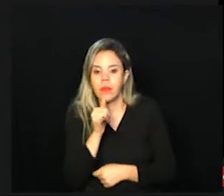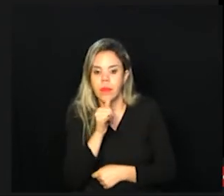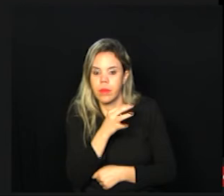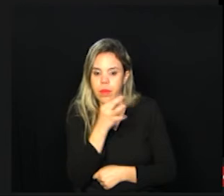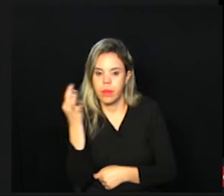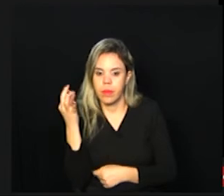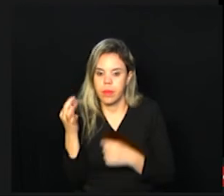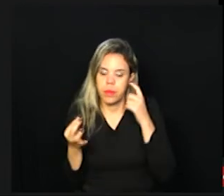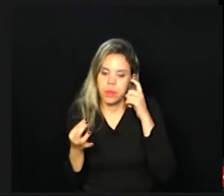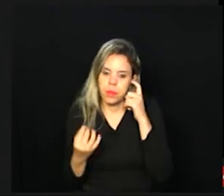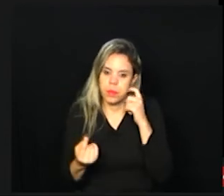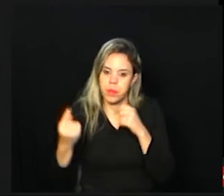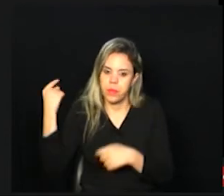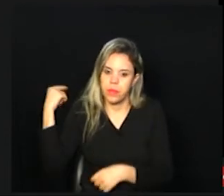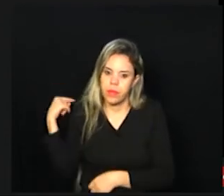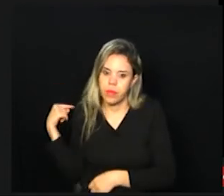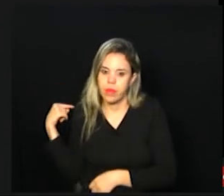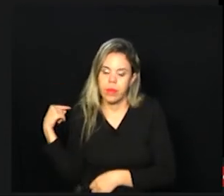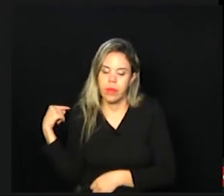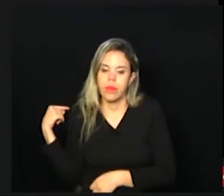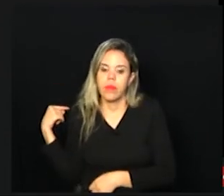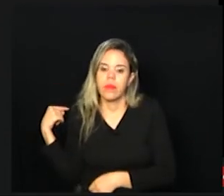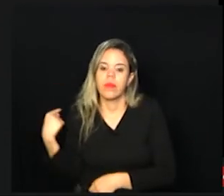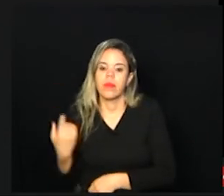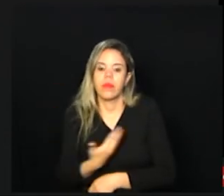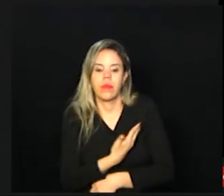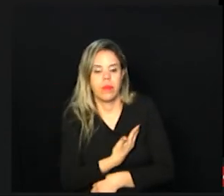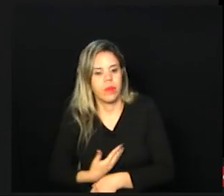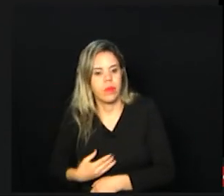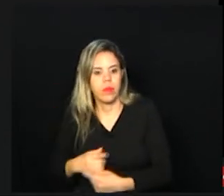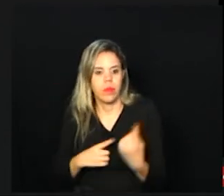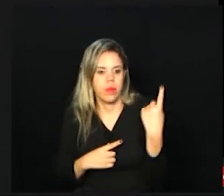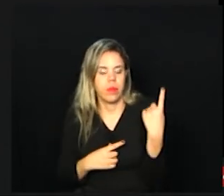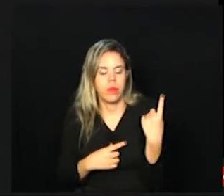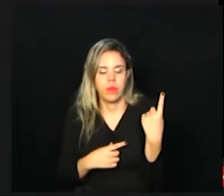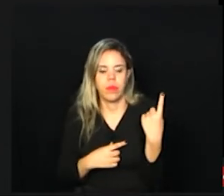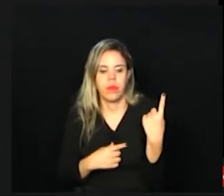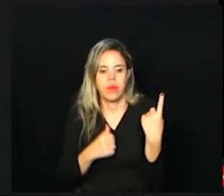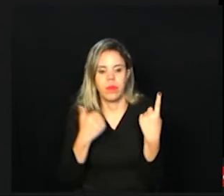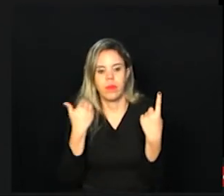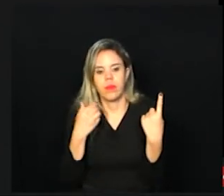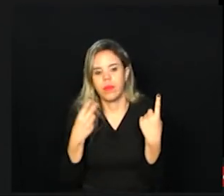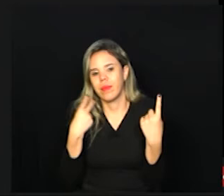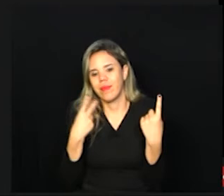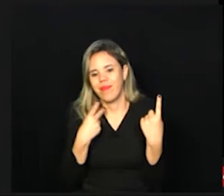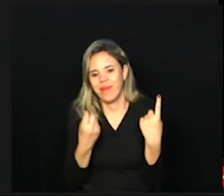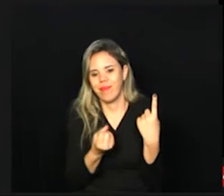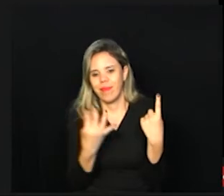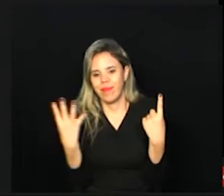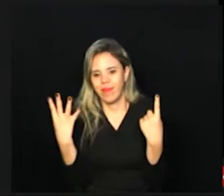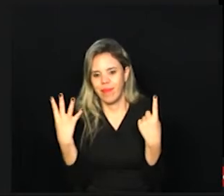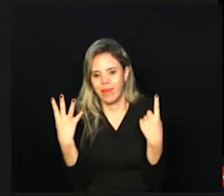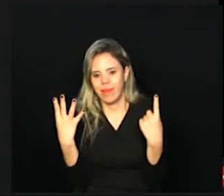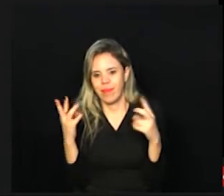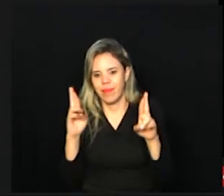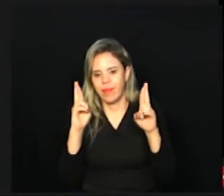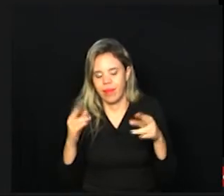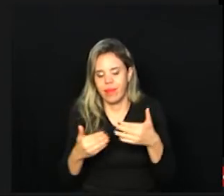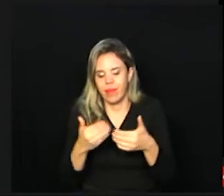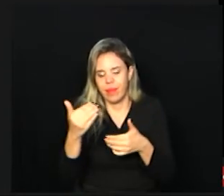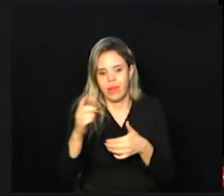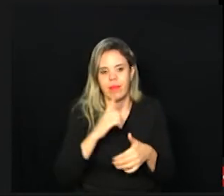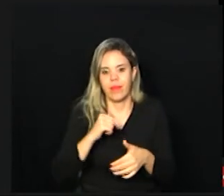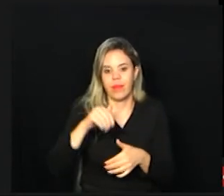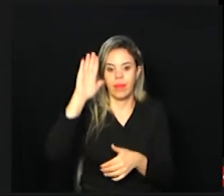fantástico, no último governo nós tínhamos uma vereadora, agora olha quantas nós temos, eu espero que na próxima nós